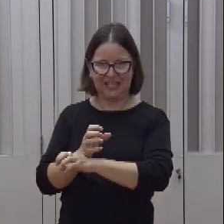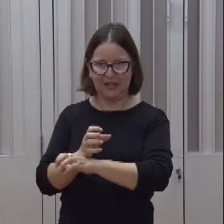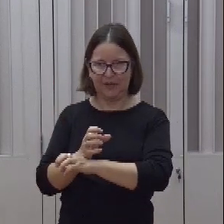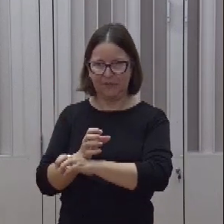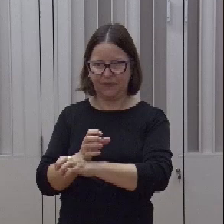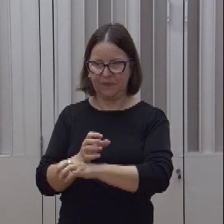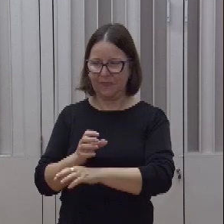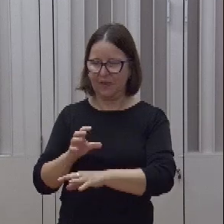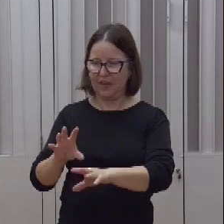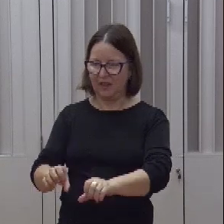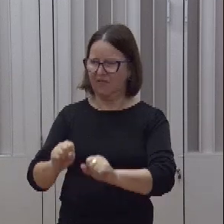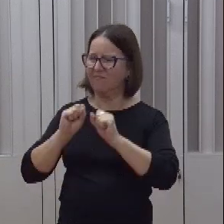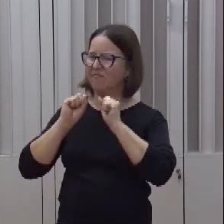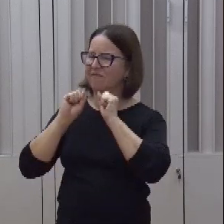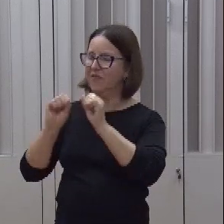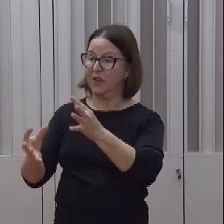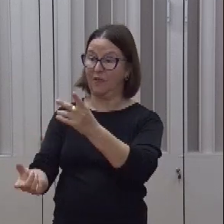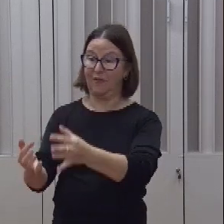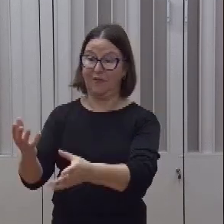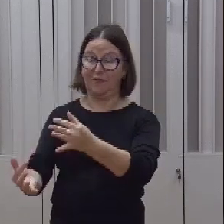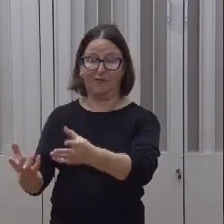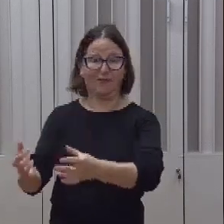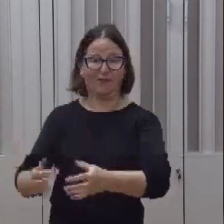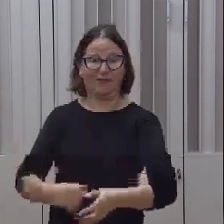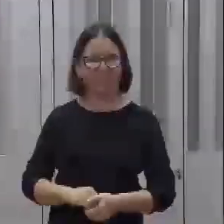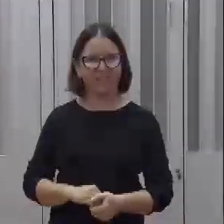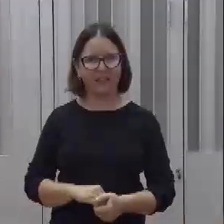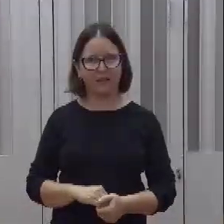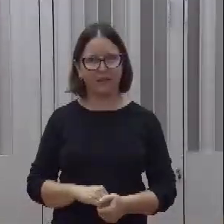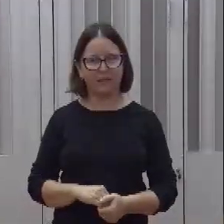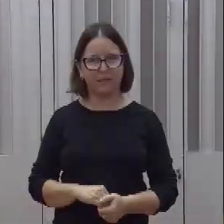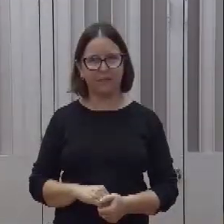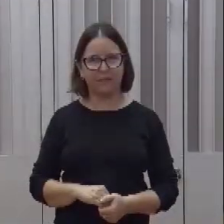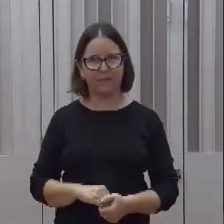apanham, lançam no fogo e o queimam.